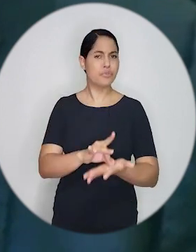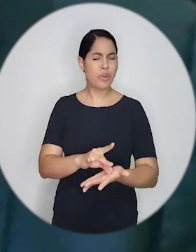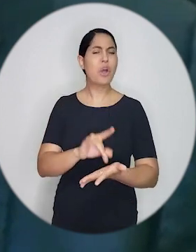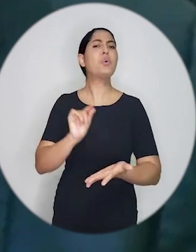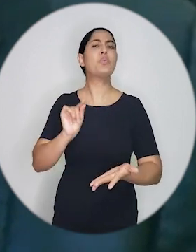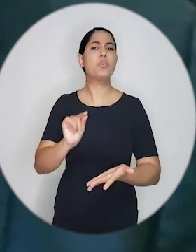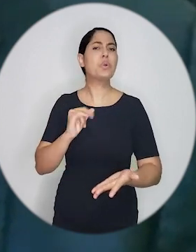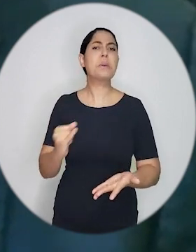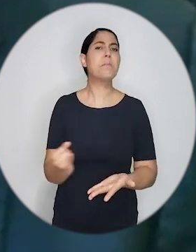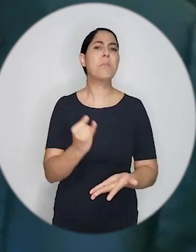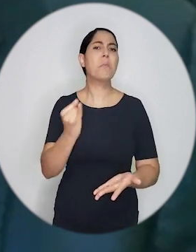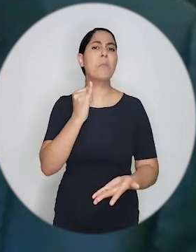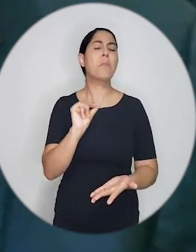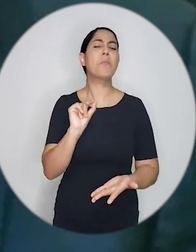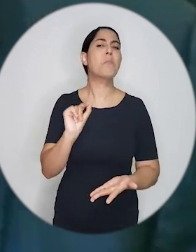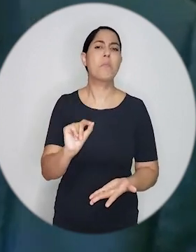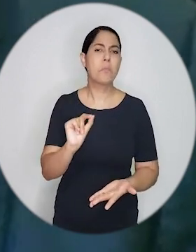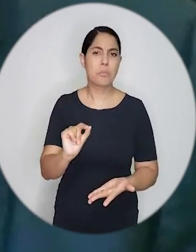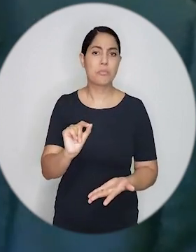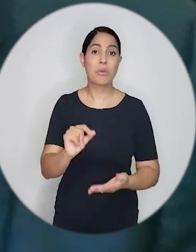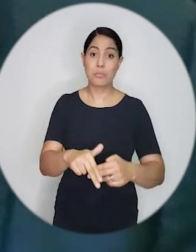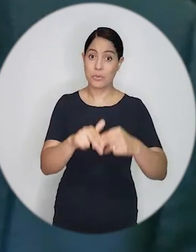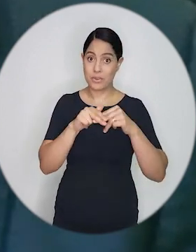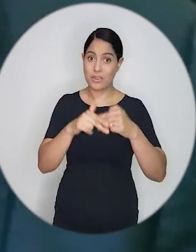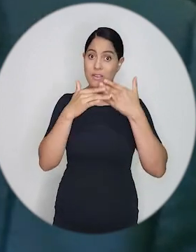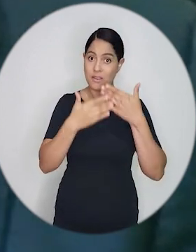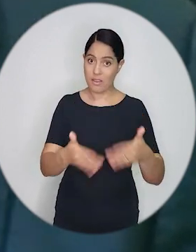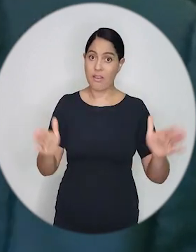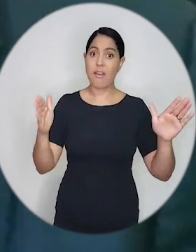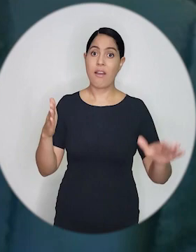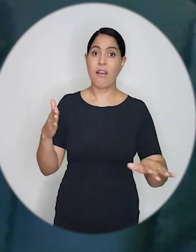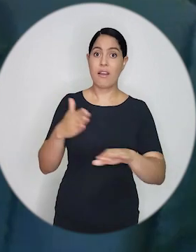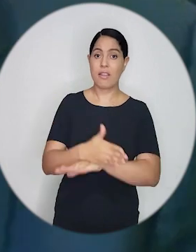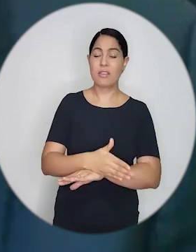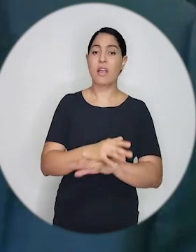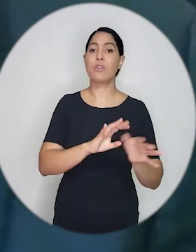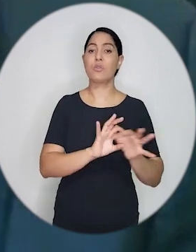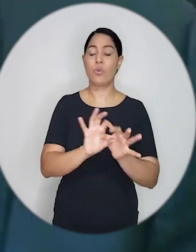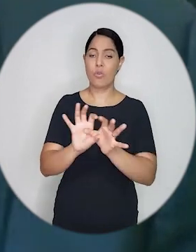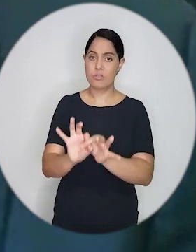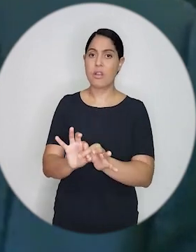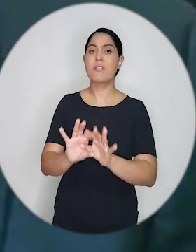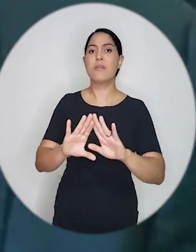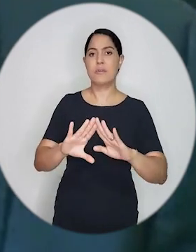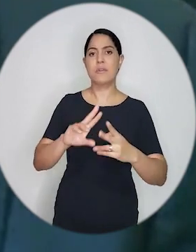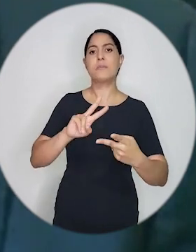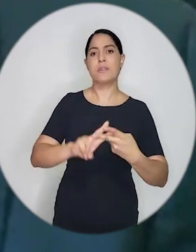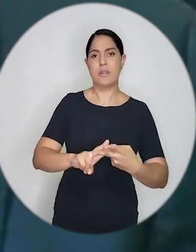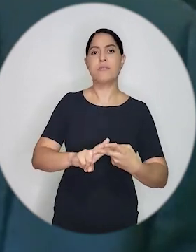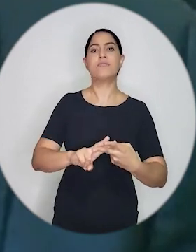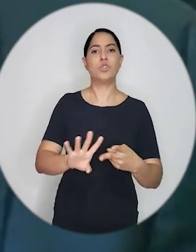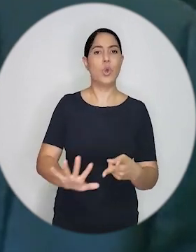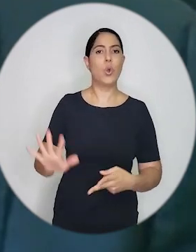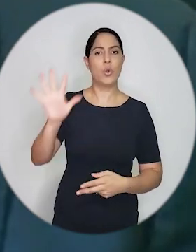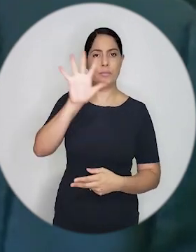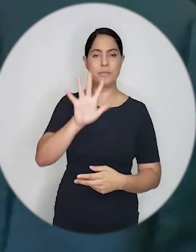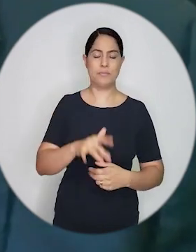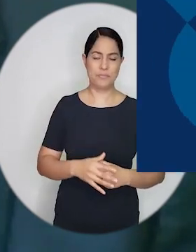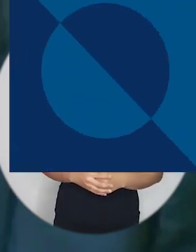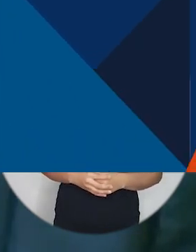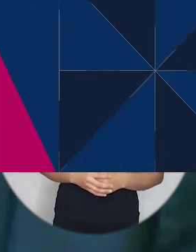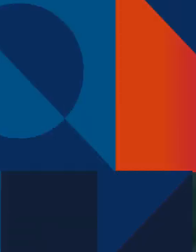e identificar o que realmente importa, tanto na porta de entrada como de saída do sistema